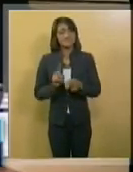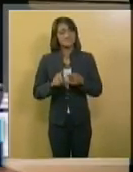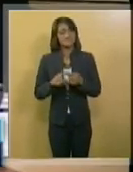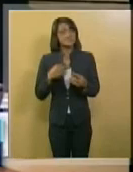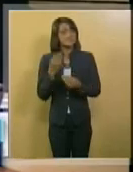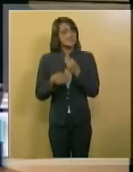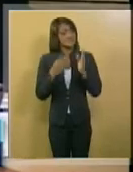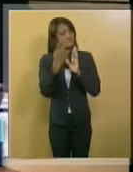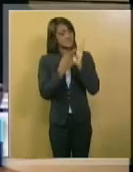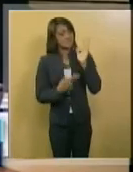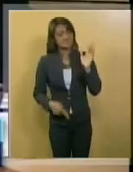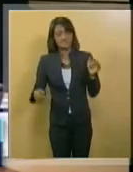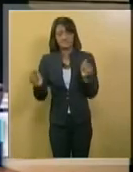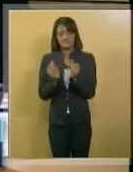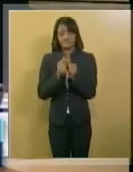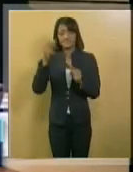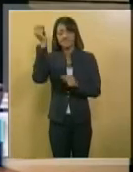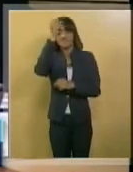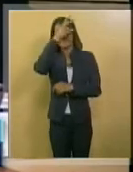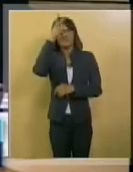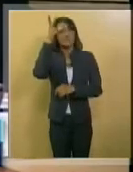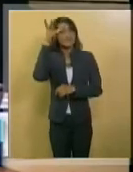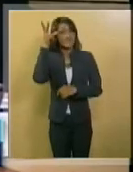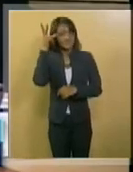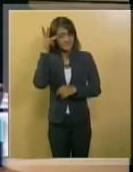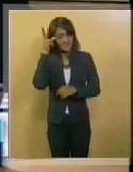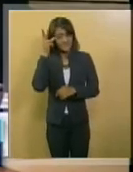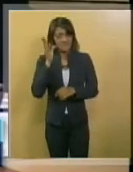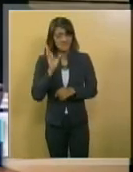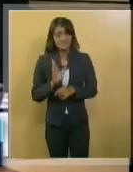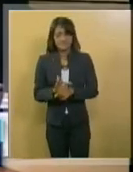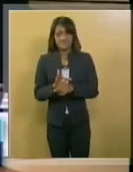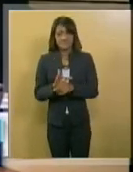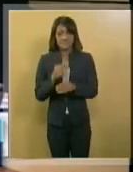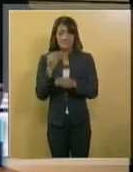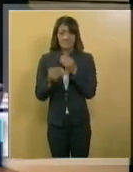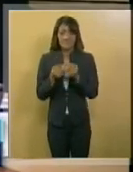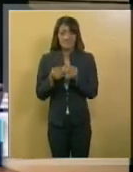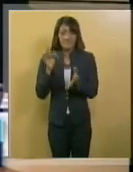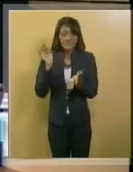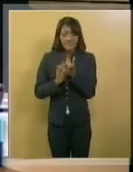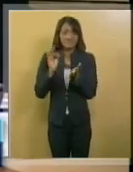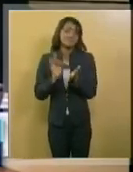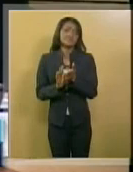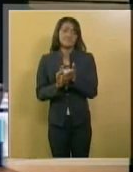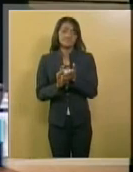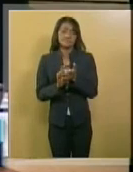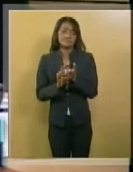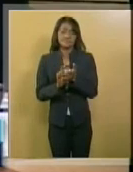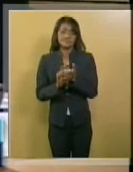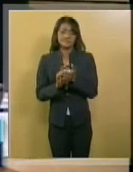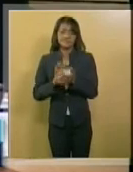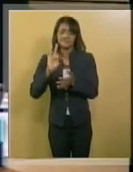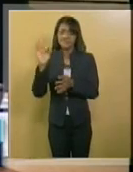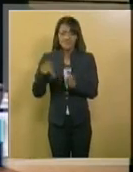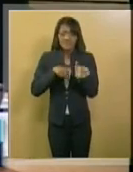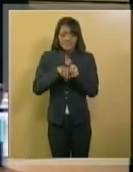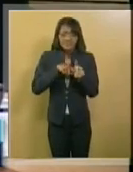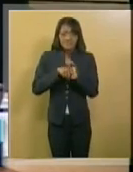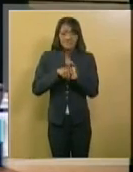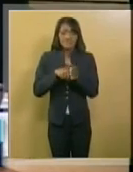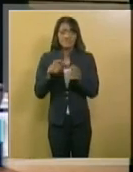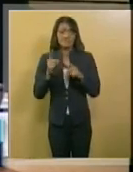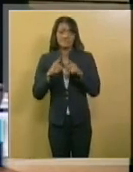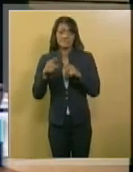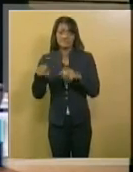fazer um projeto junto com a prefeitura para chipar os animais e realmente receitar todinhos. Eles não podem